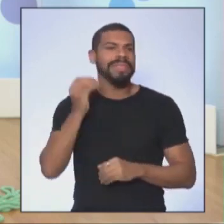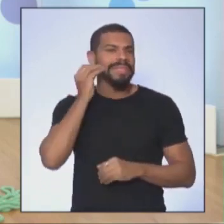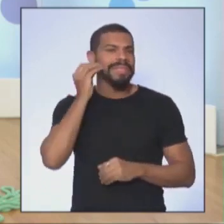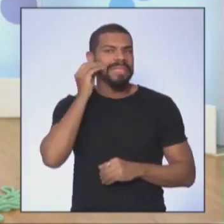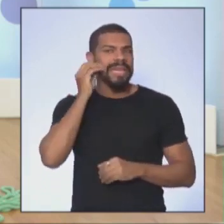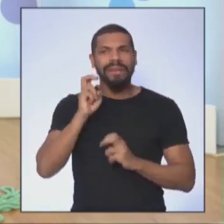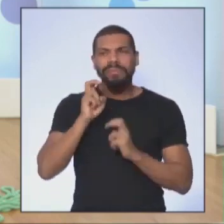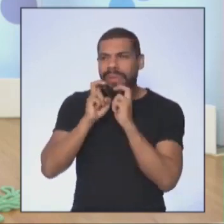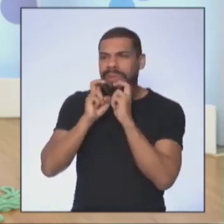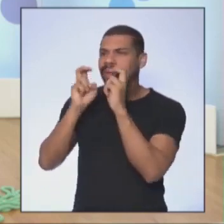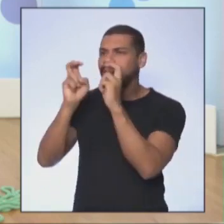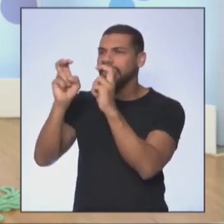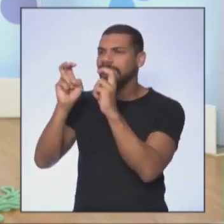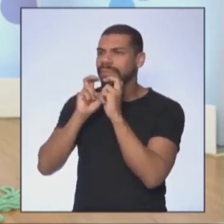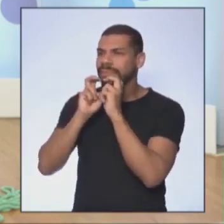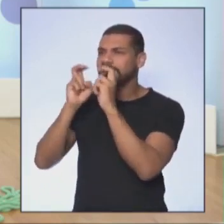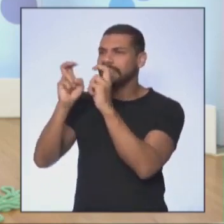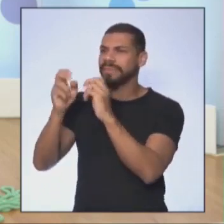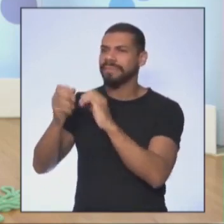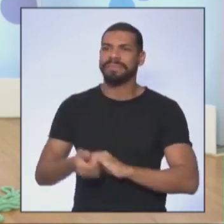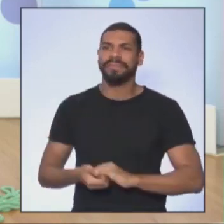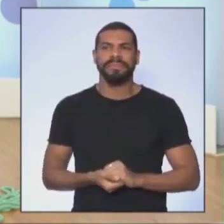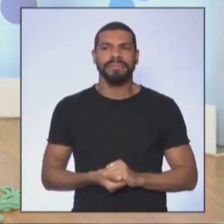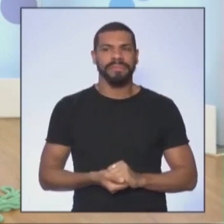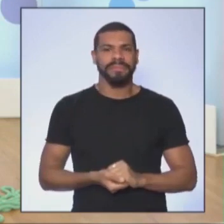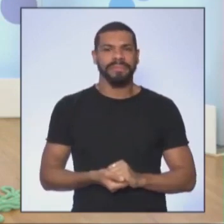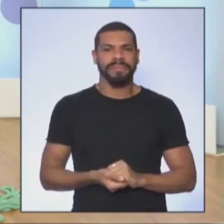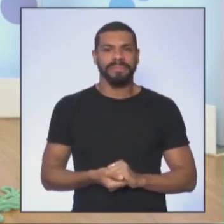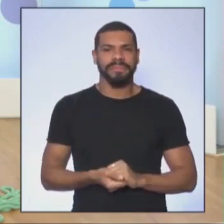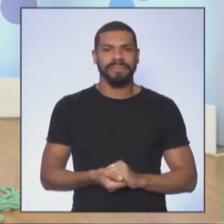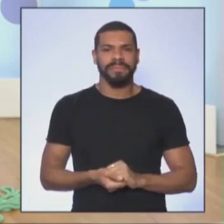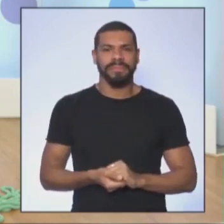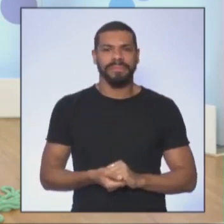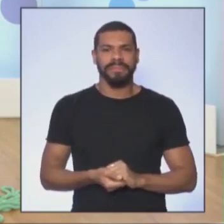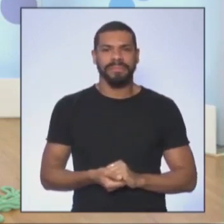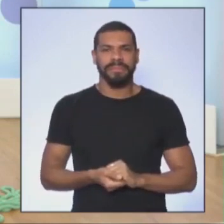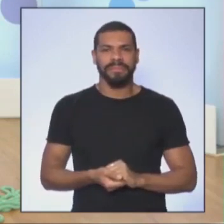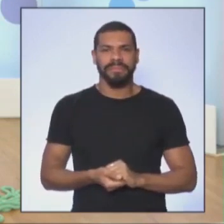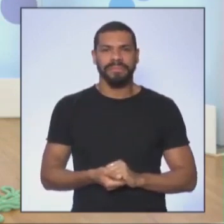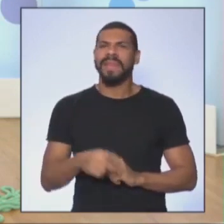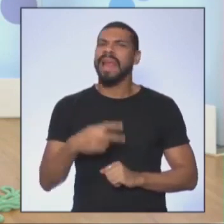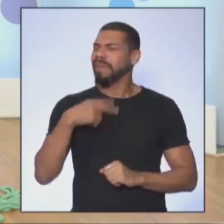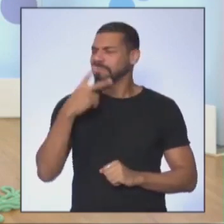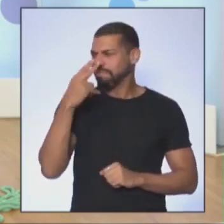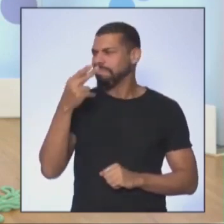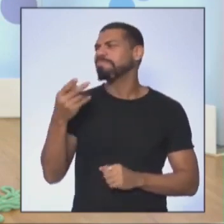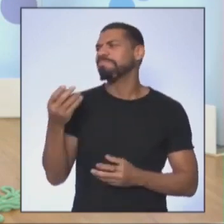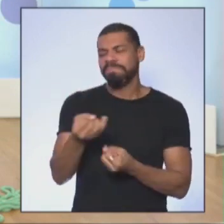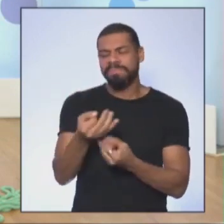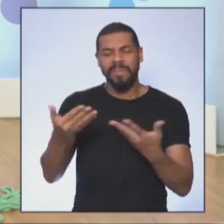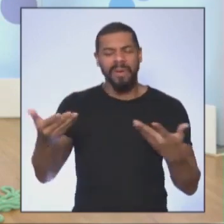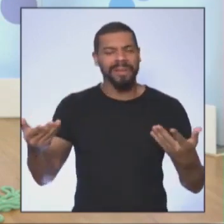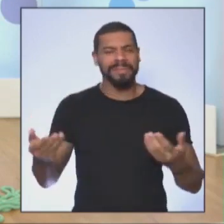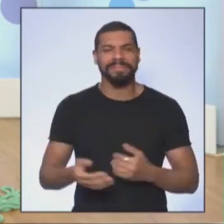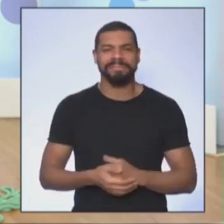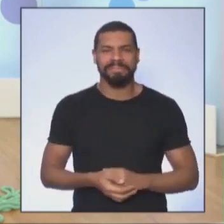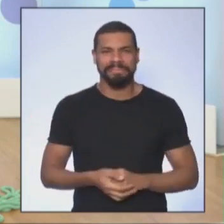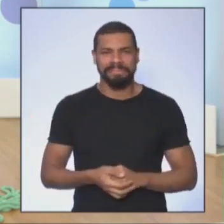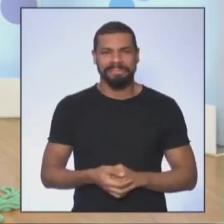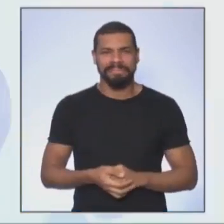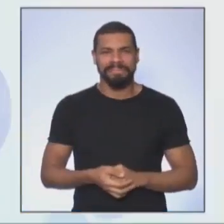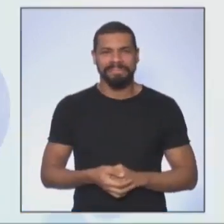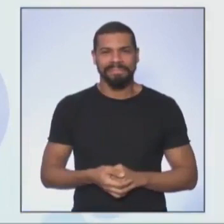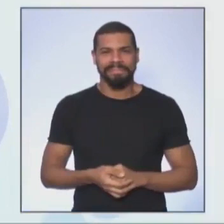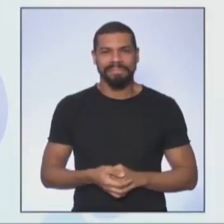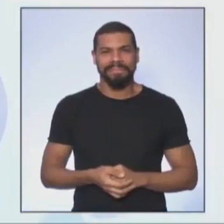não? Tiago, às vezes eu me surpreendo com as coisas que você fala. Bom, então é isso